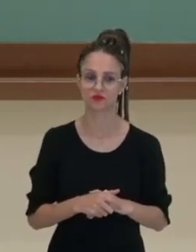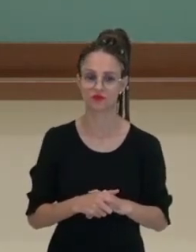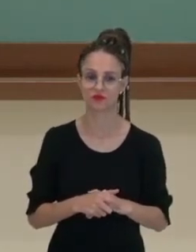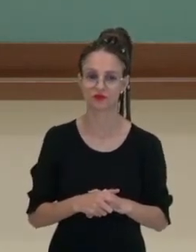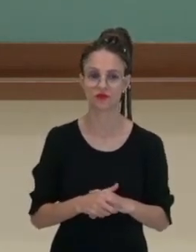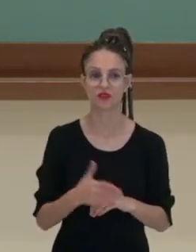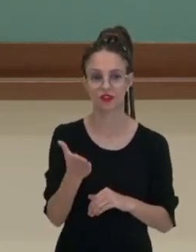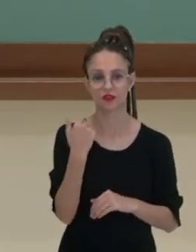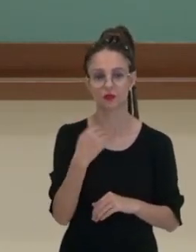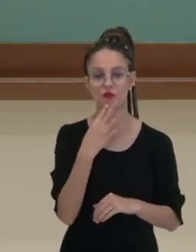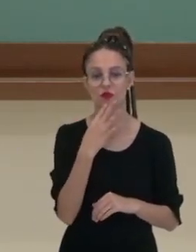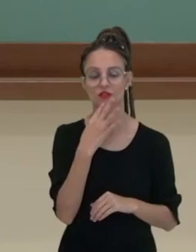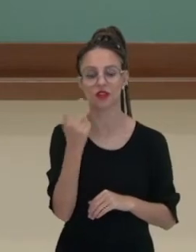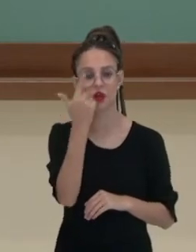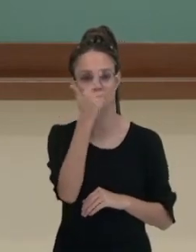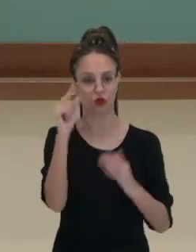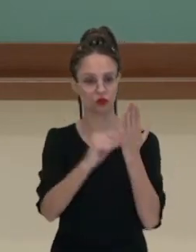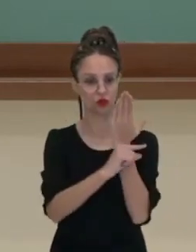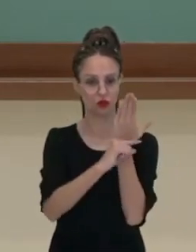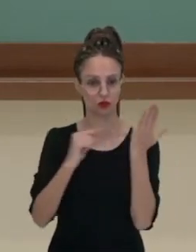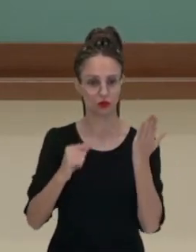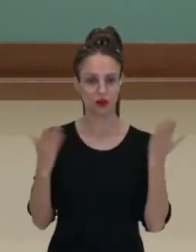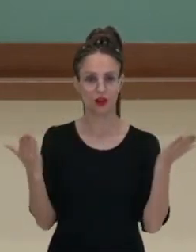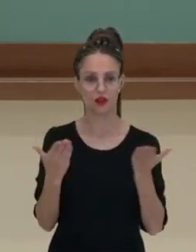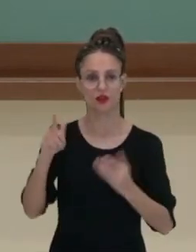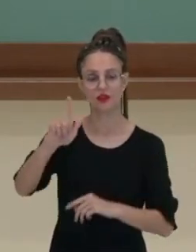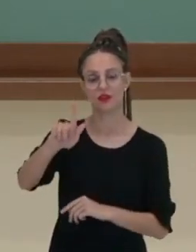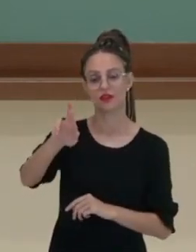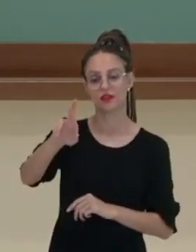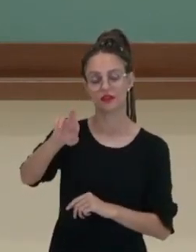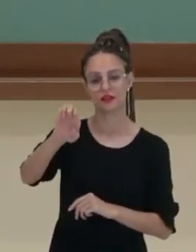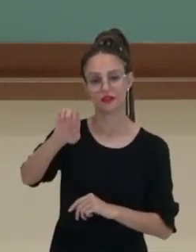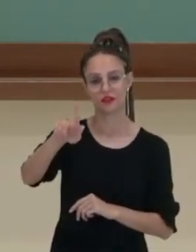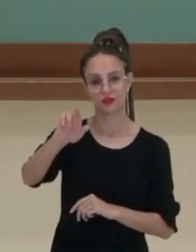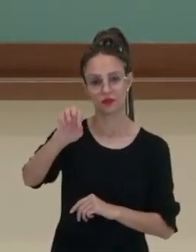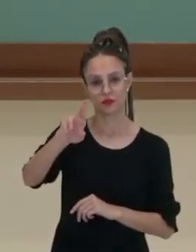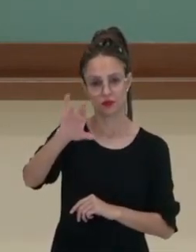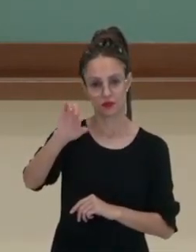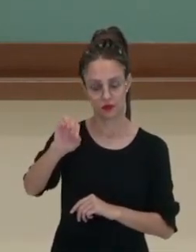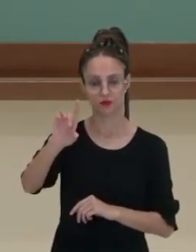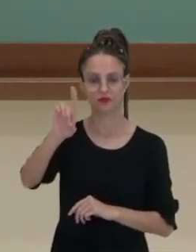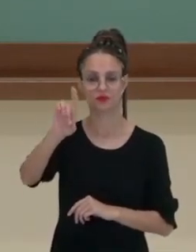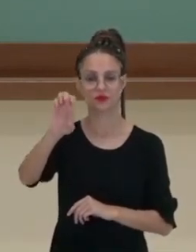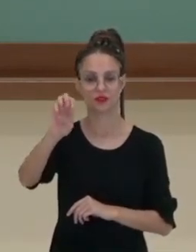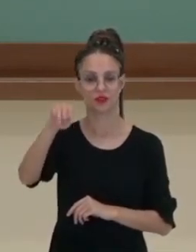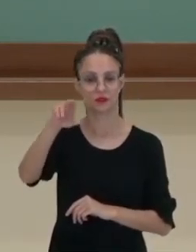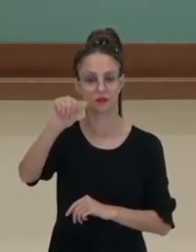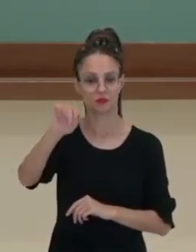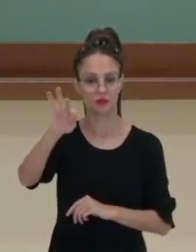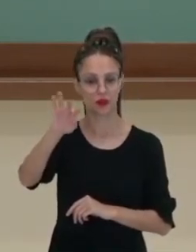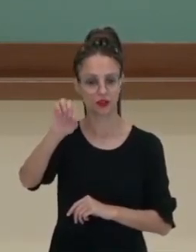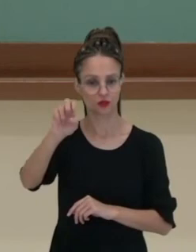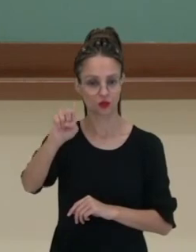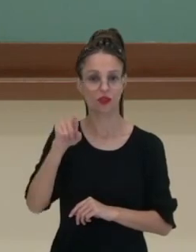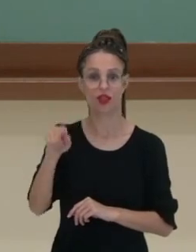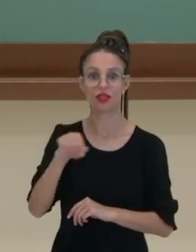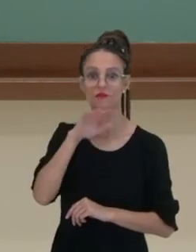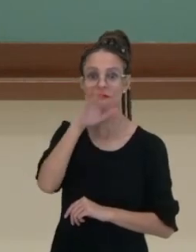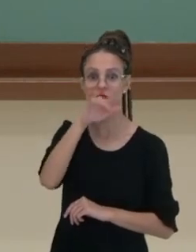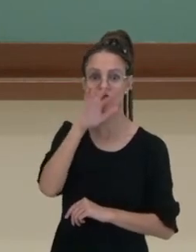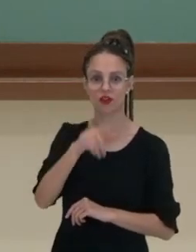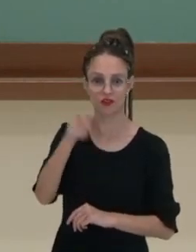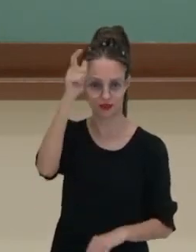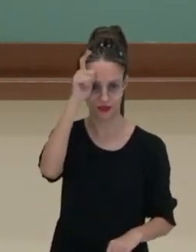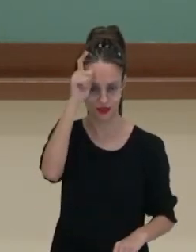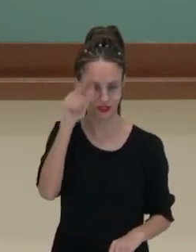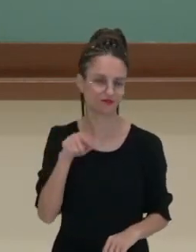Vamos conhecer um outro poeta agora, o poeta Gregório de Matos. Nosso querido Boca do Inferno, ganhou